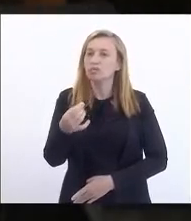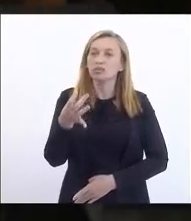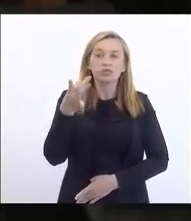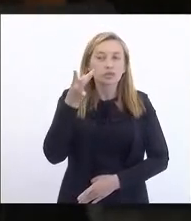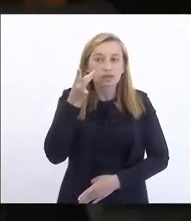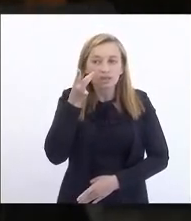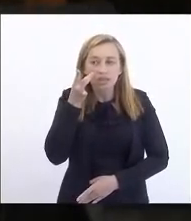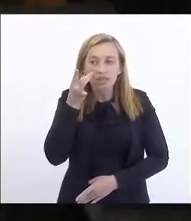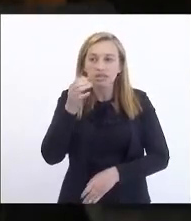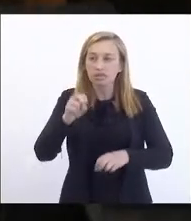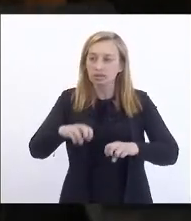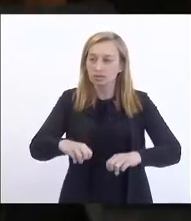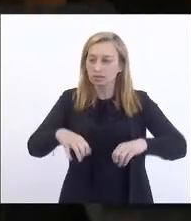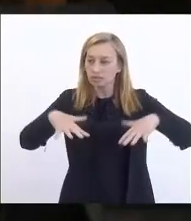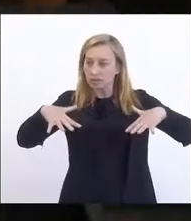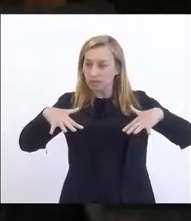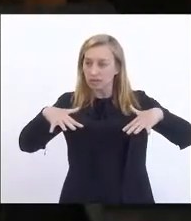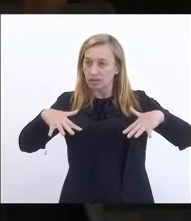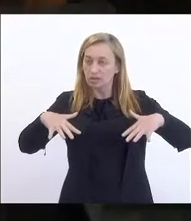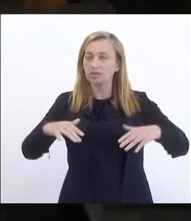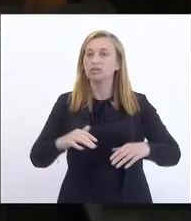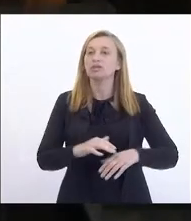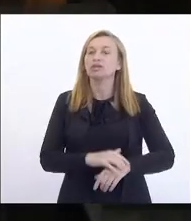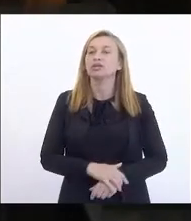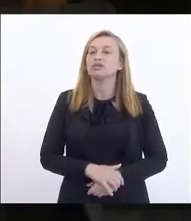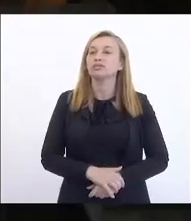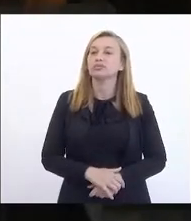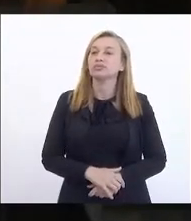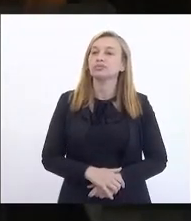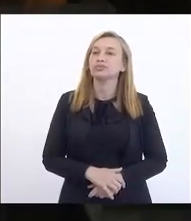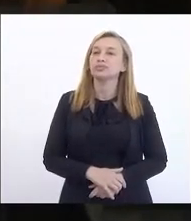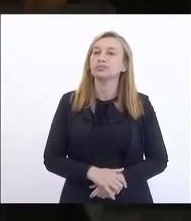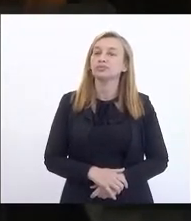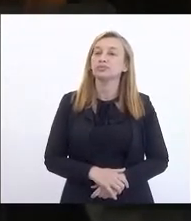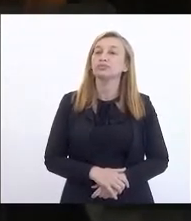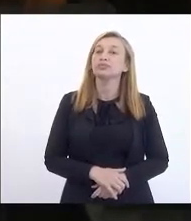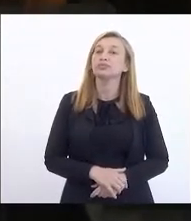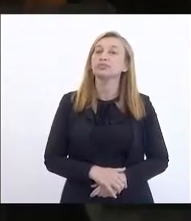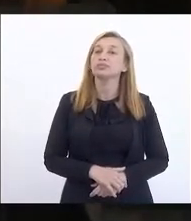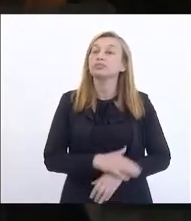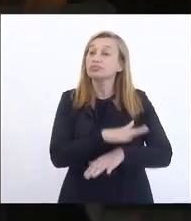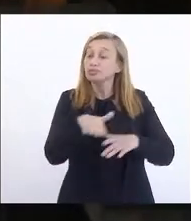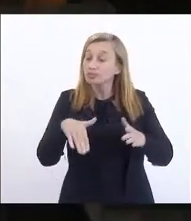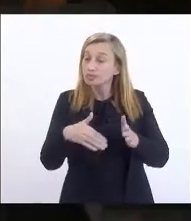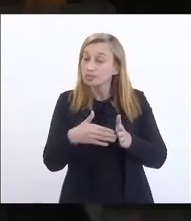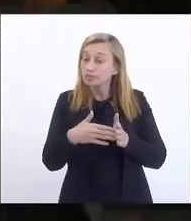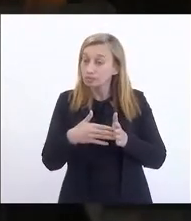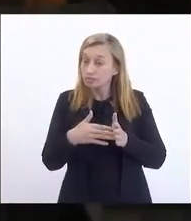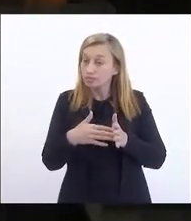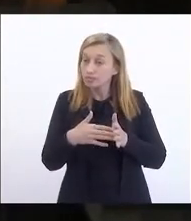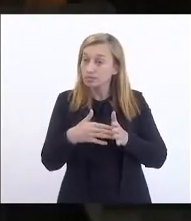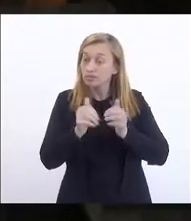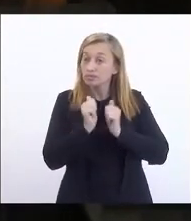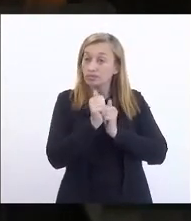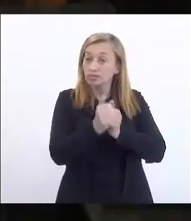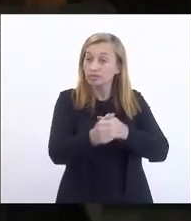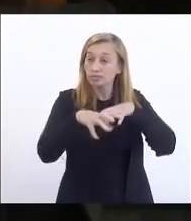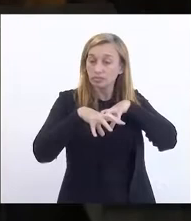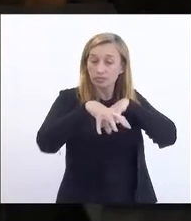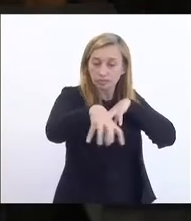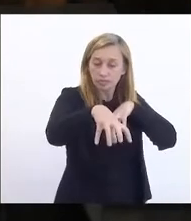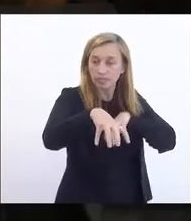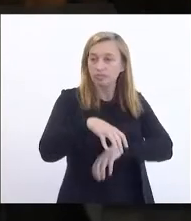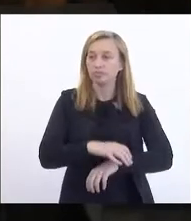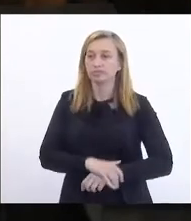em plenário, senhoras e senhores deputados que nos acompanham de forma